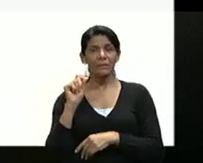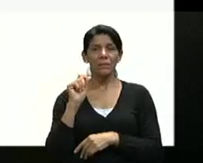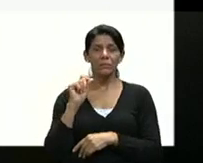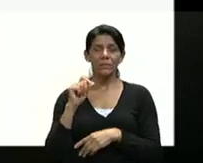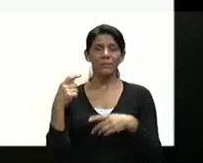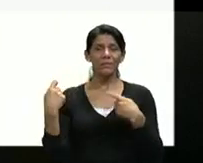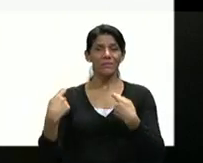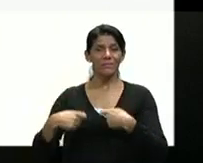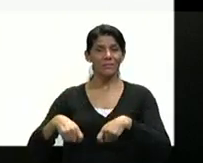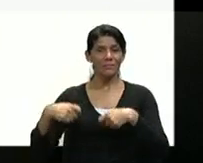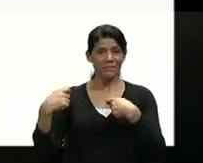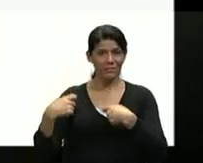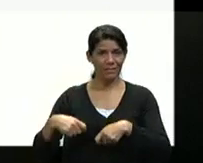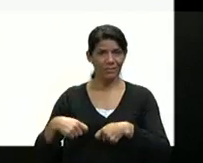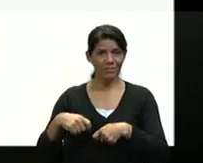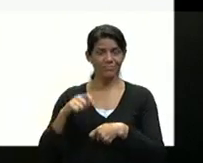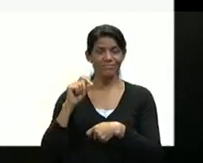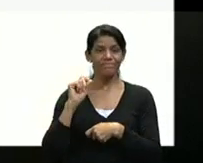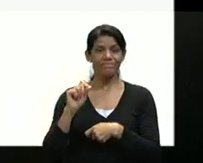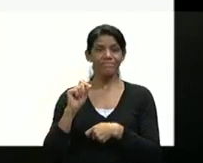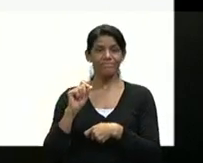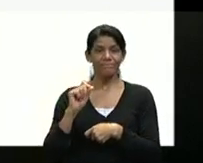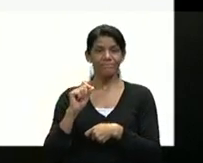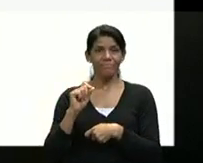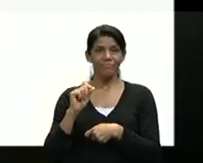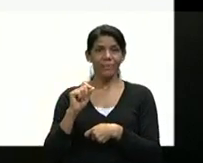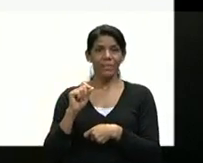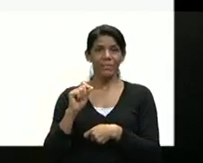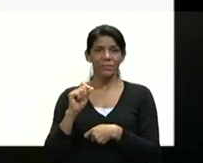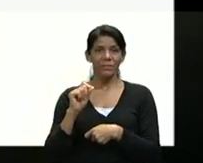a necessidade de